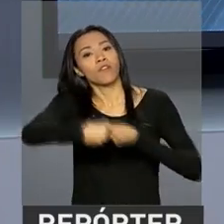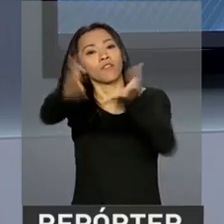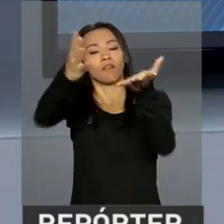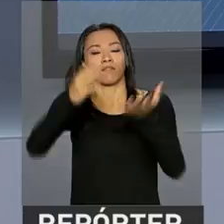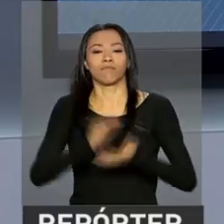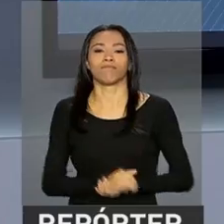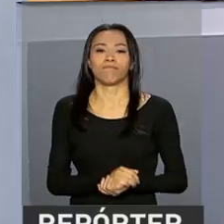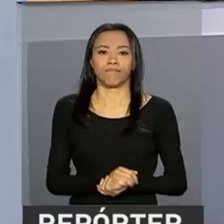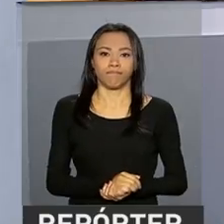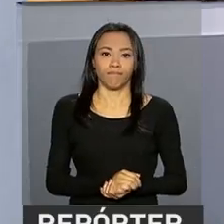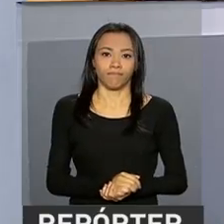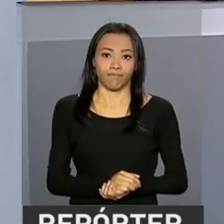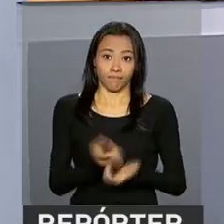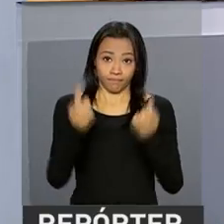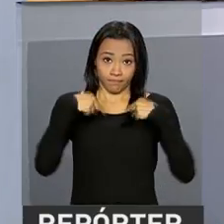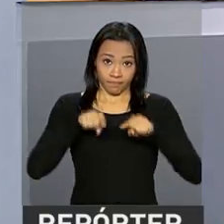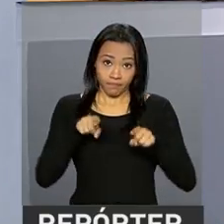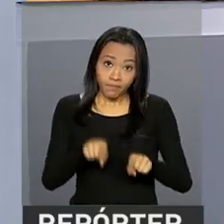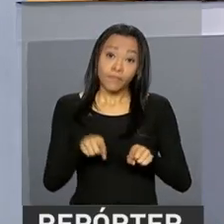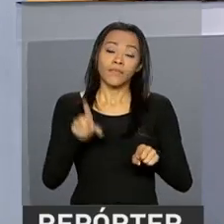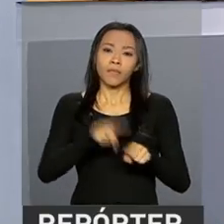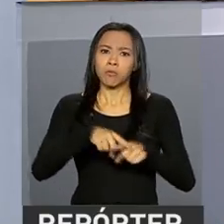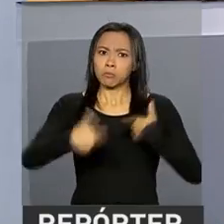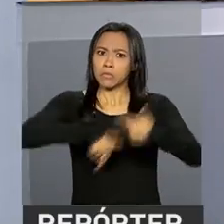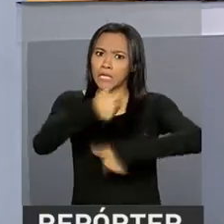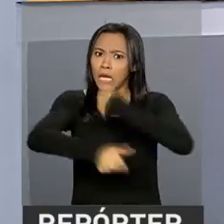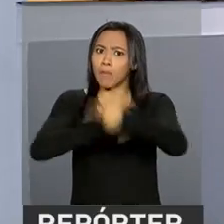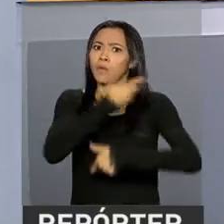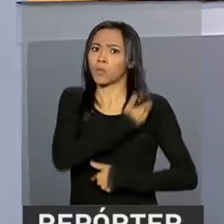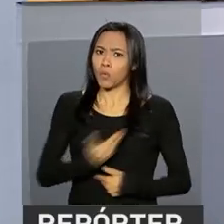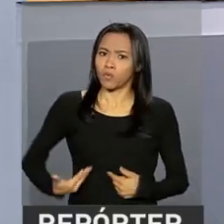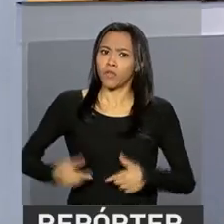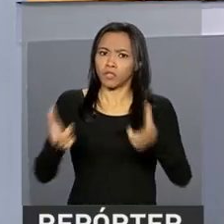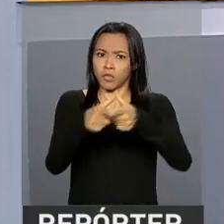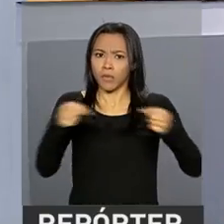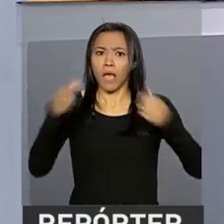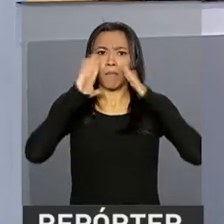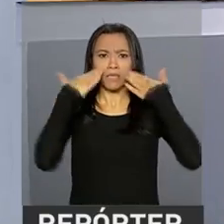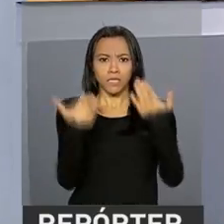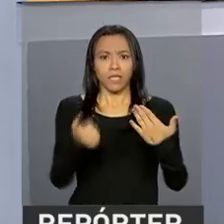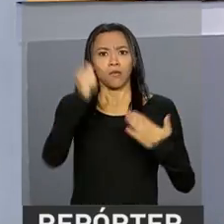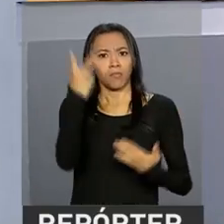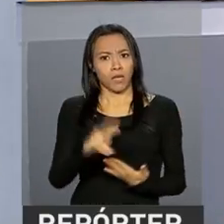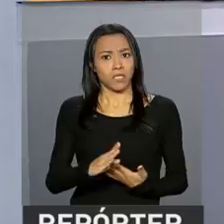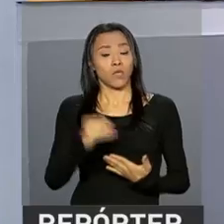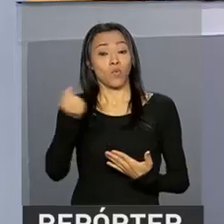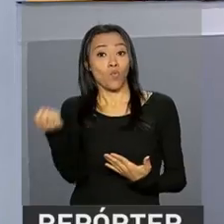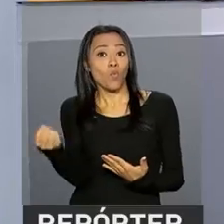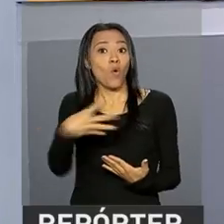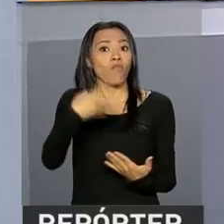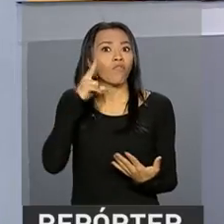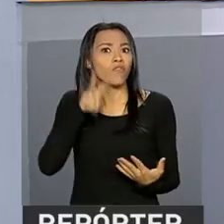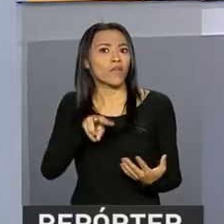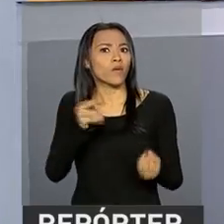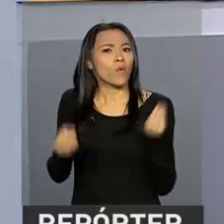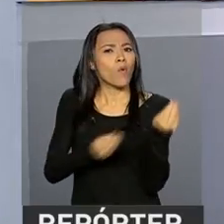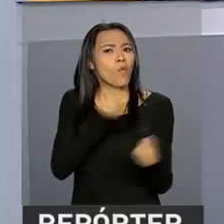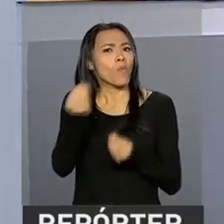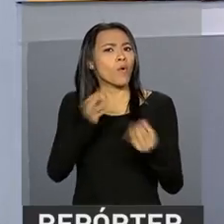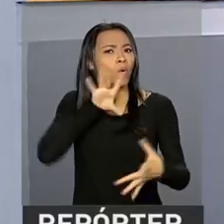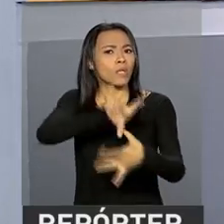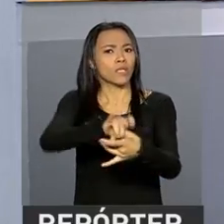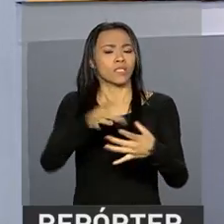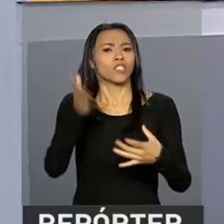executivo uma iniciativa global do governo japonês vai apresentar aos brasileiros um novo olhar sobre o japão contemporâneo